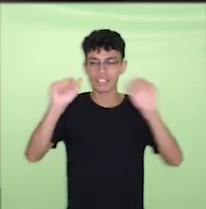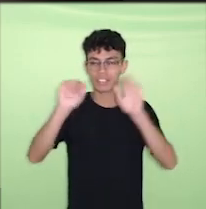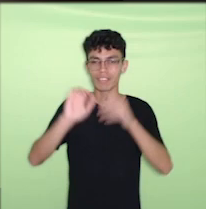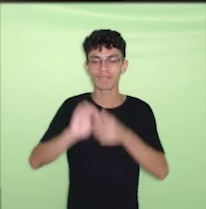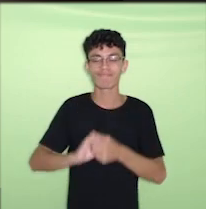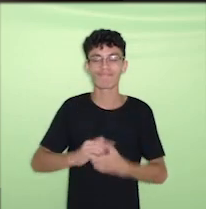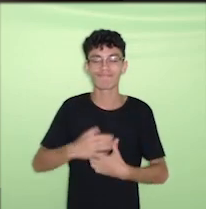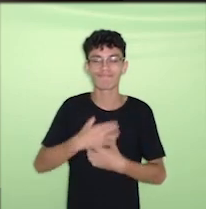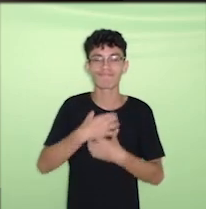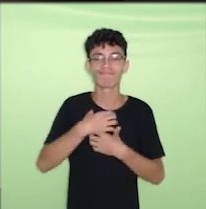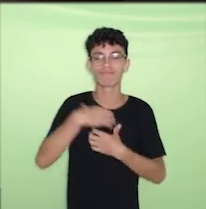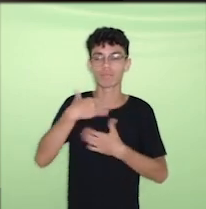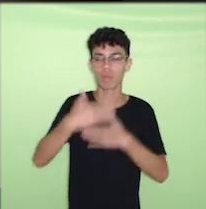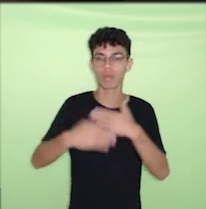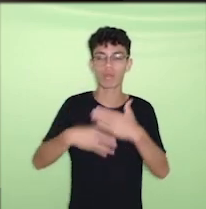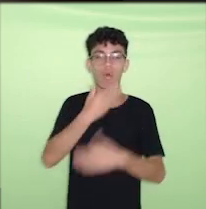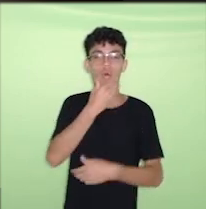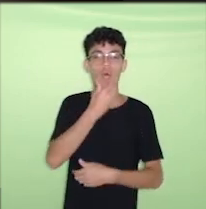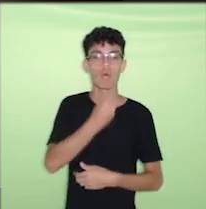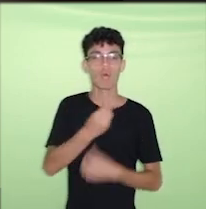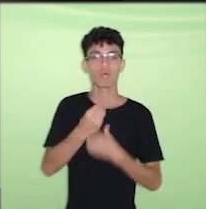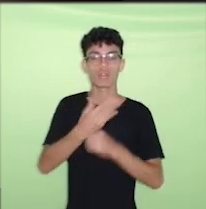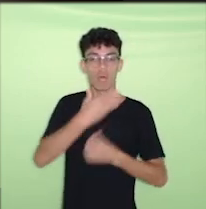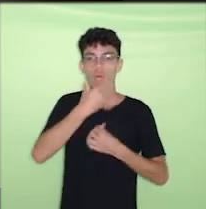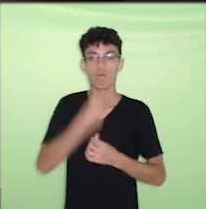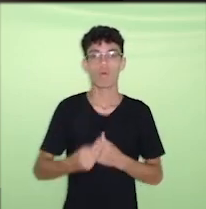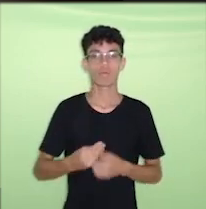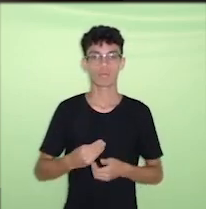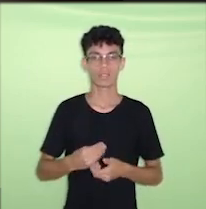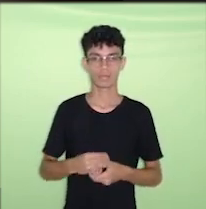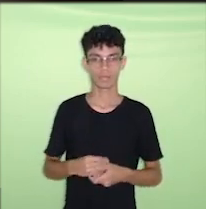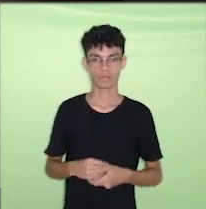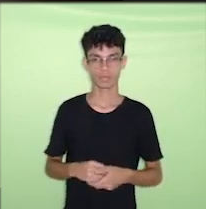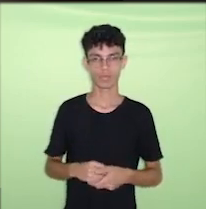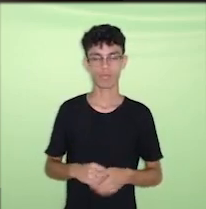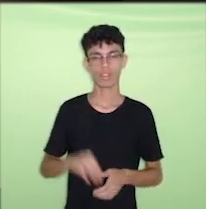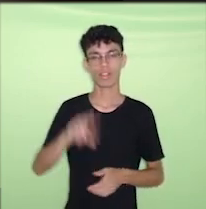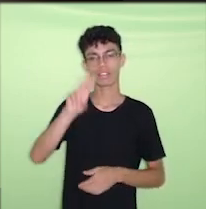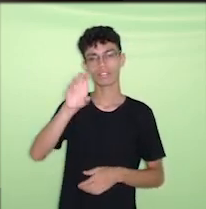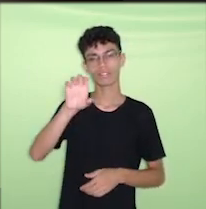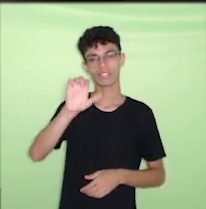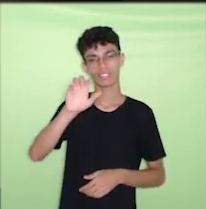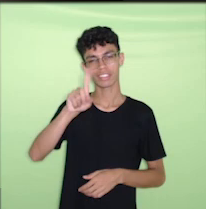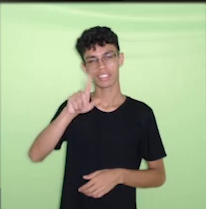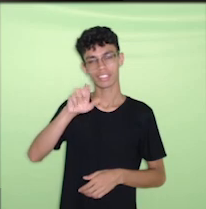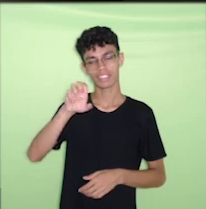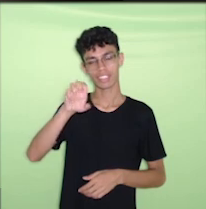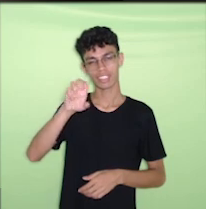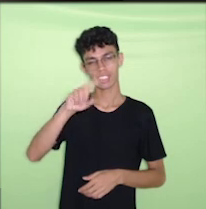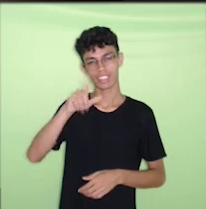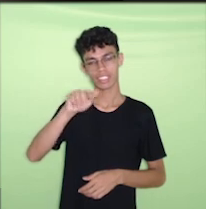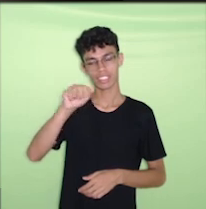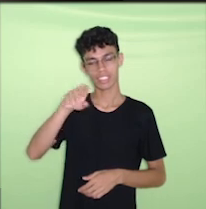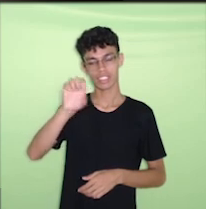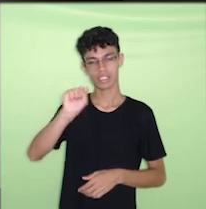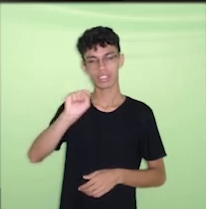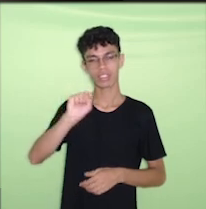faz. O homem. O homem diviniza-se.